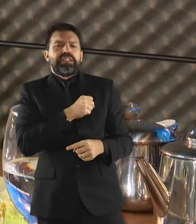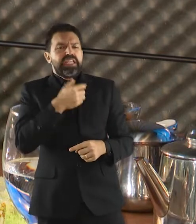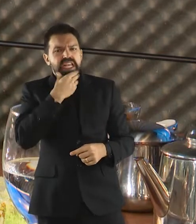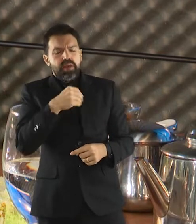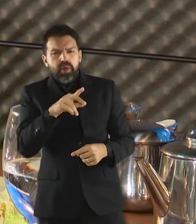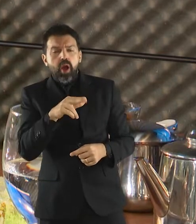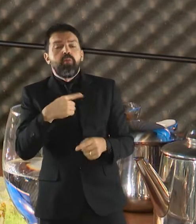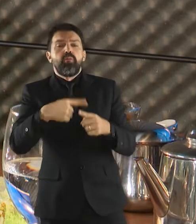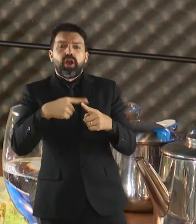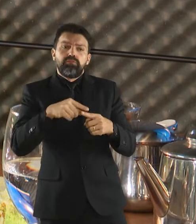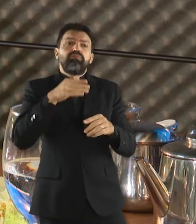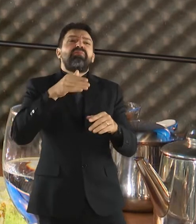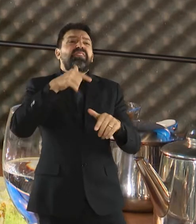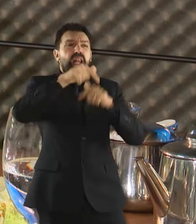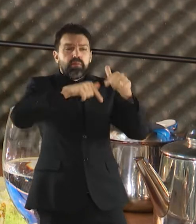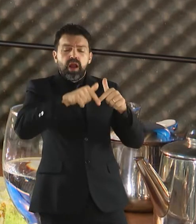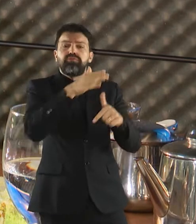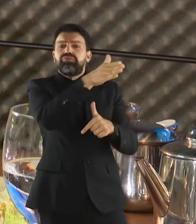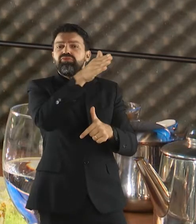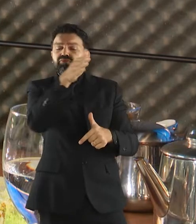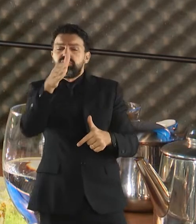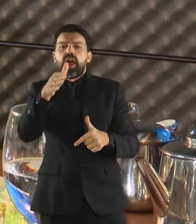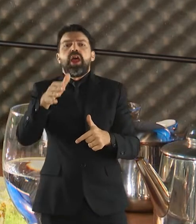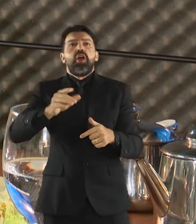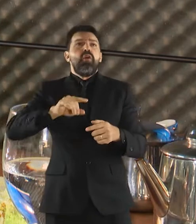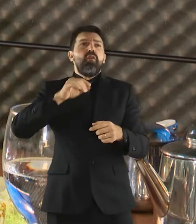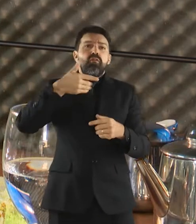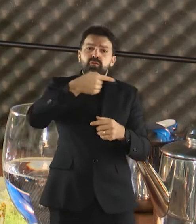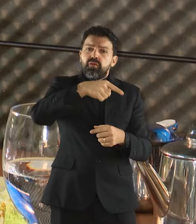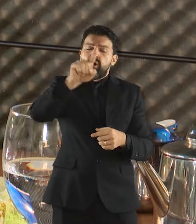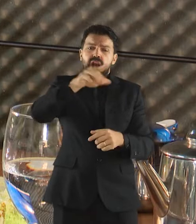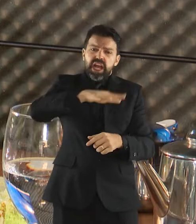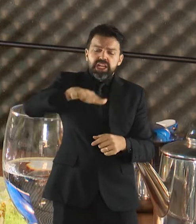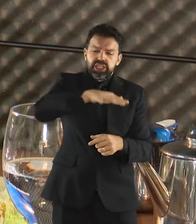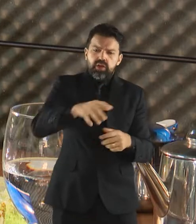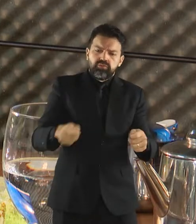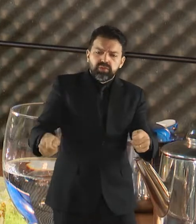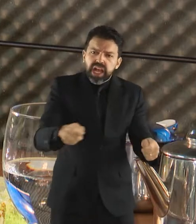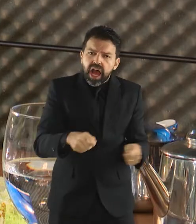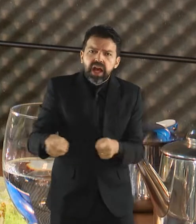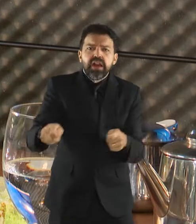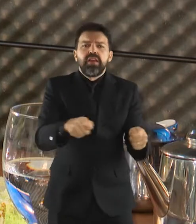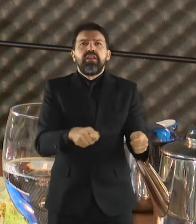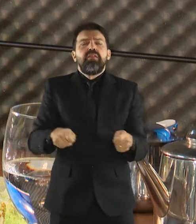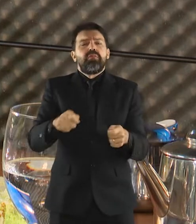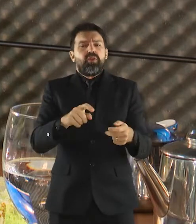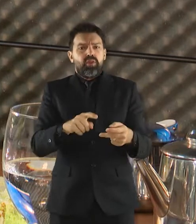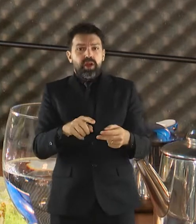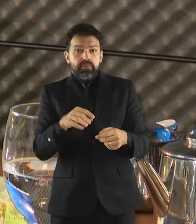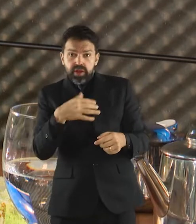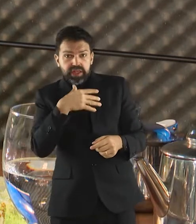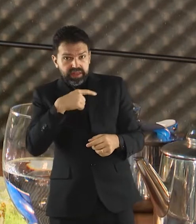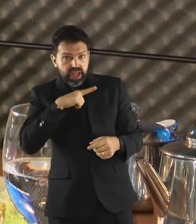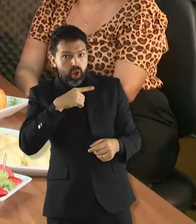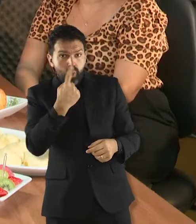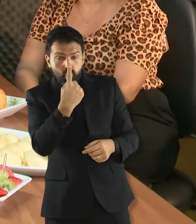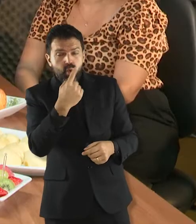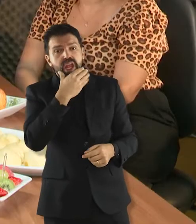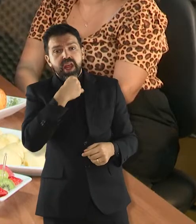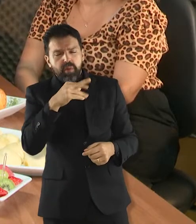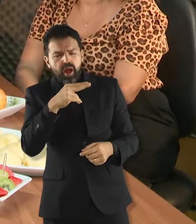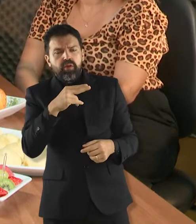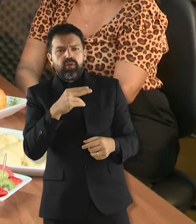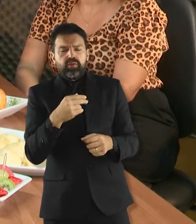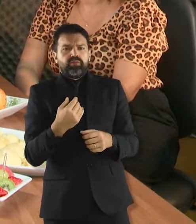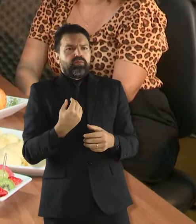trabalhar, né? Então foram para garimpo. Eu tenho um irmão que passou 10 anos sem dar notícia. Eita, menino, sem...